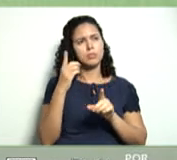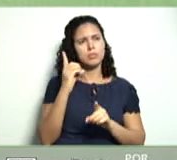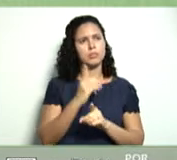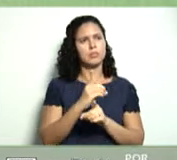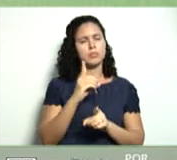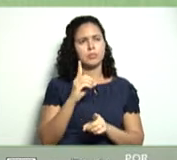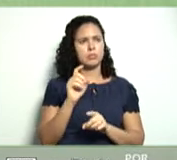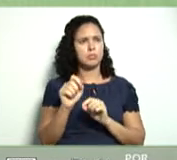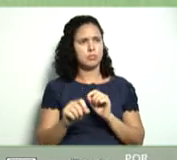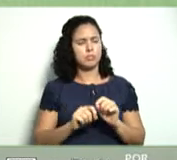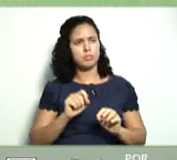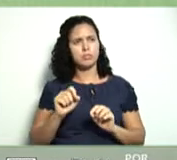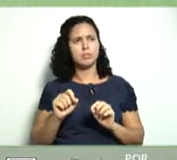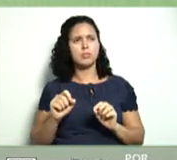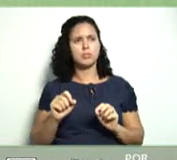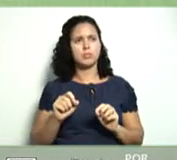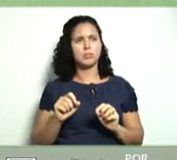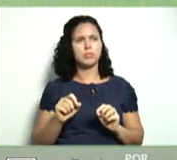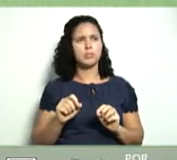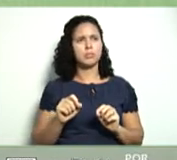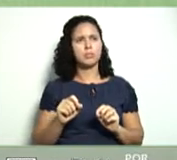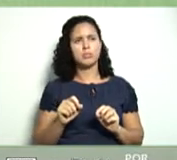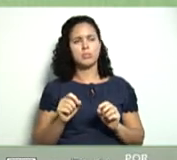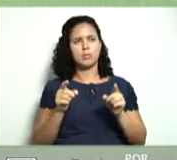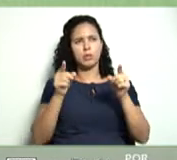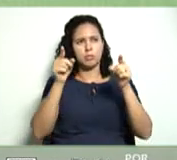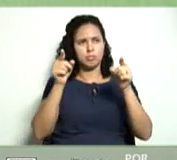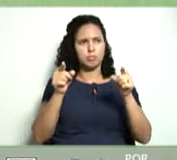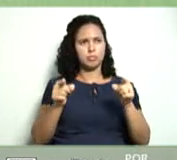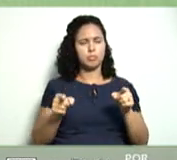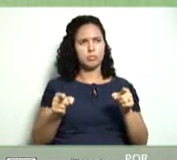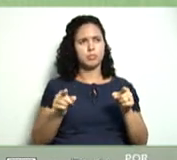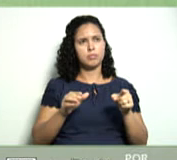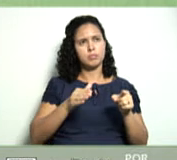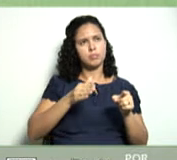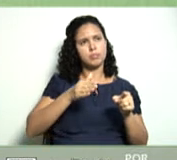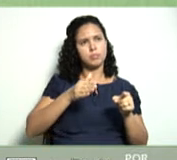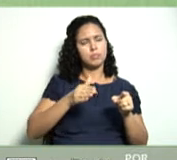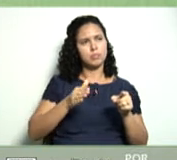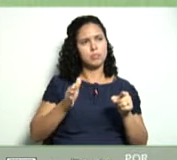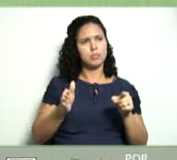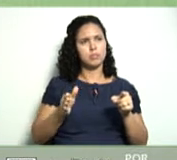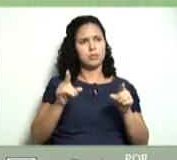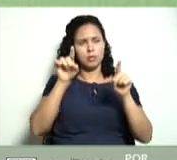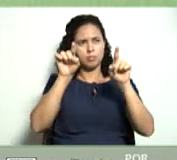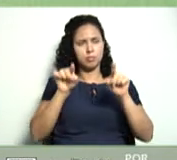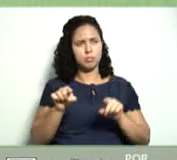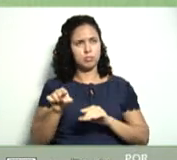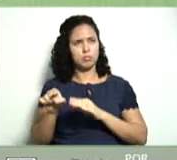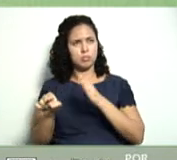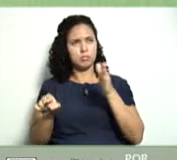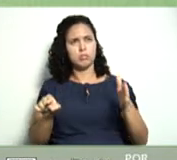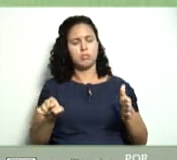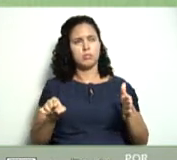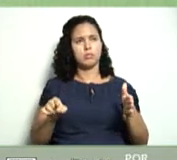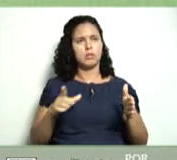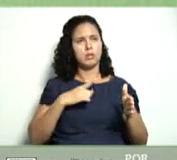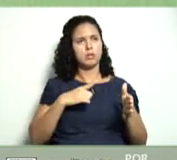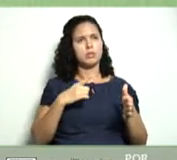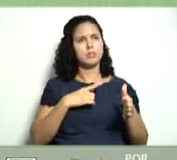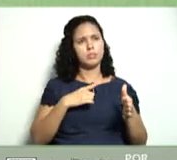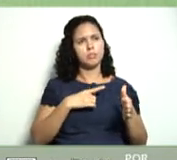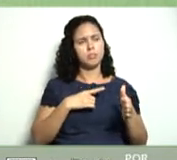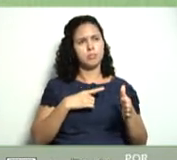você encontra aqui por exemplo ele está alinhado aqui a à esquerda certo observa que vai ter o alinhamento ele vai